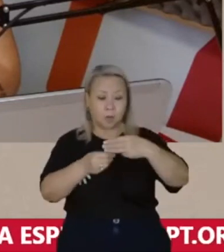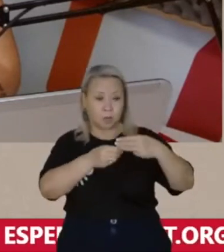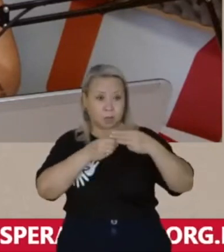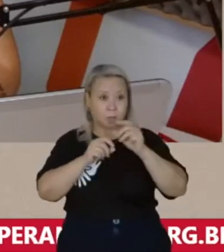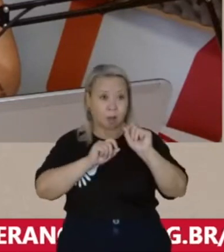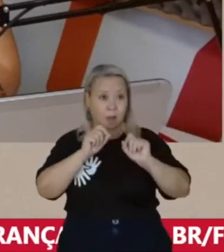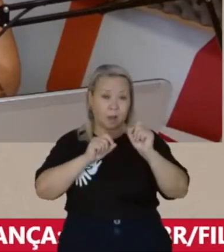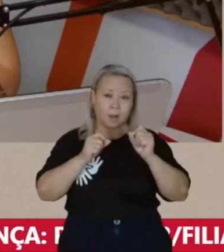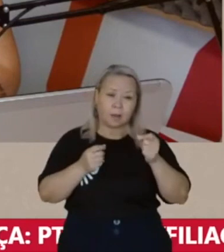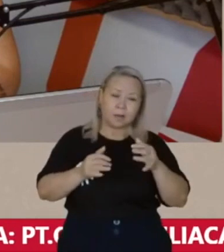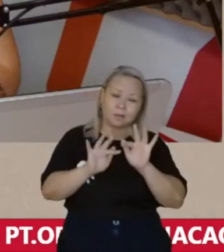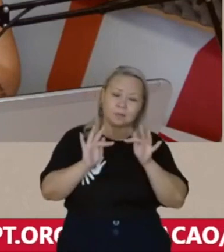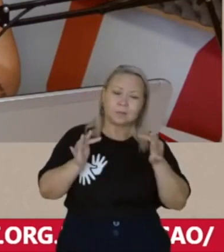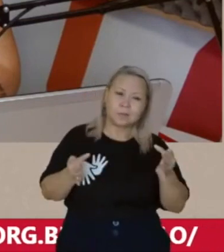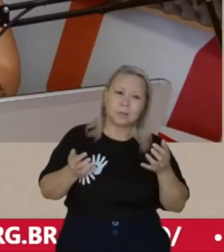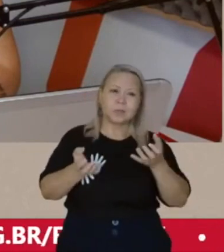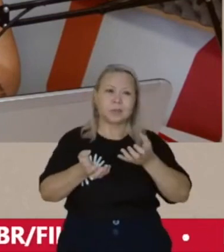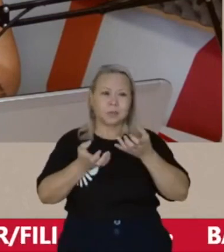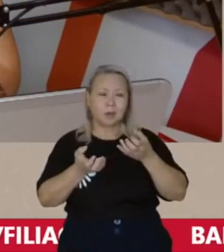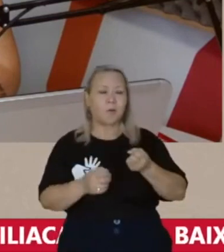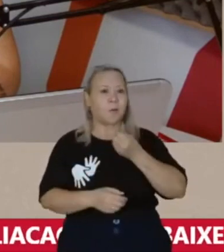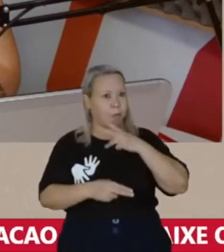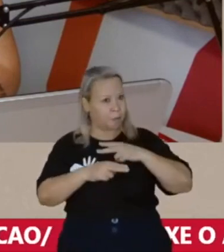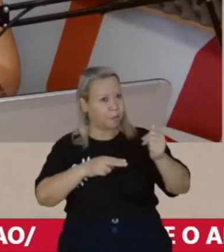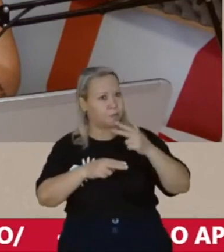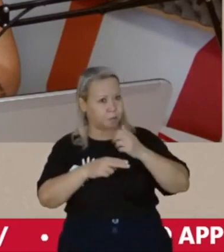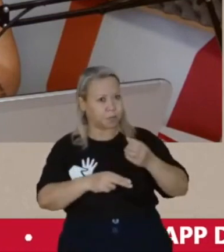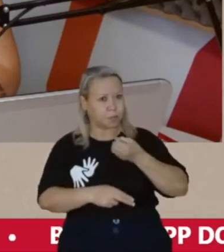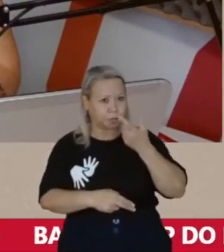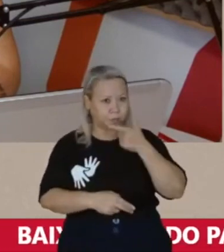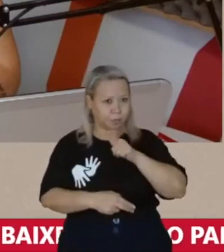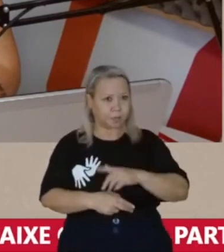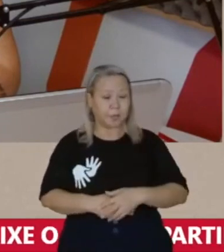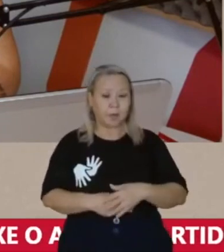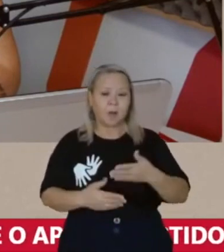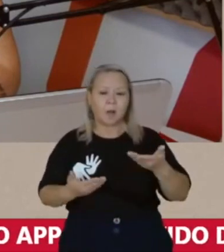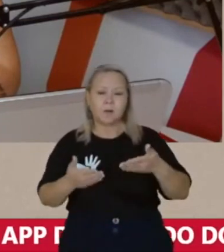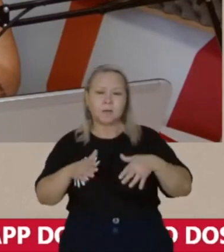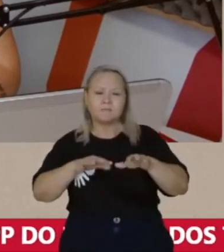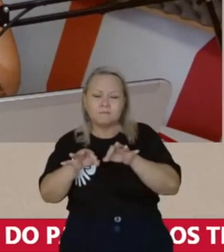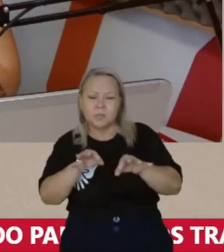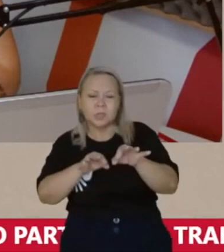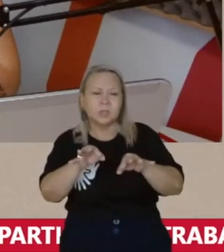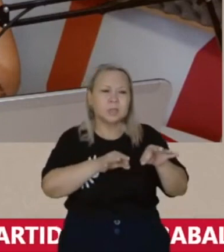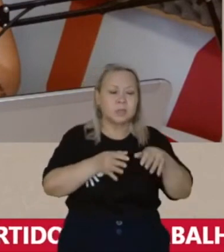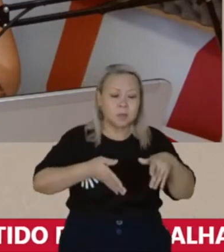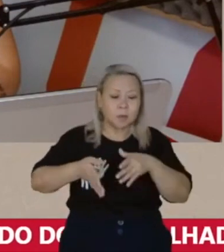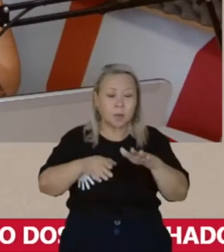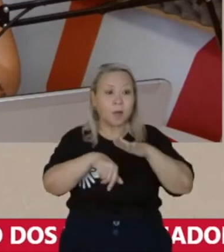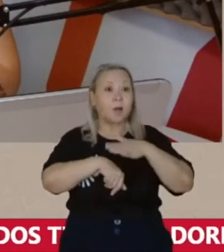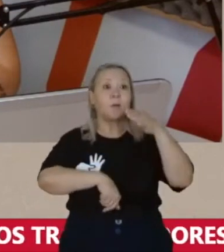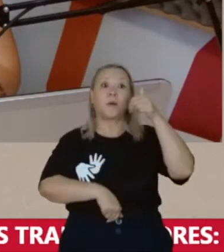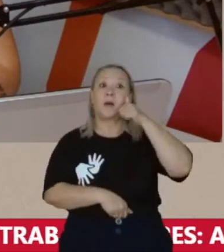eu imodestamente quero dizer a você, muito bem sucedida, nós estamos pavimentando o caminho para mais